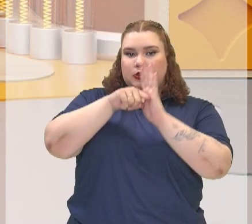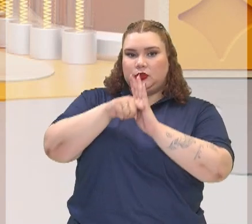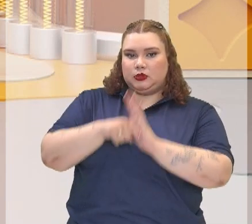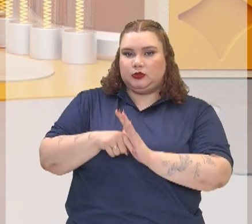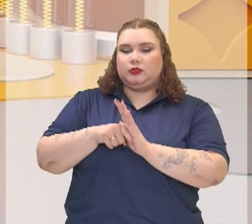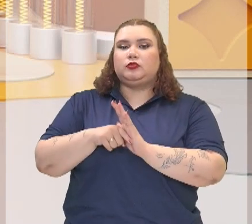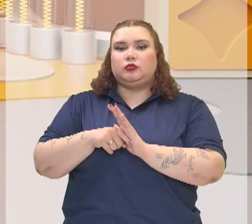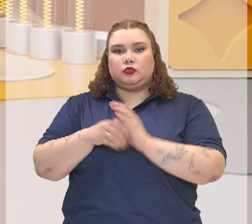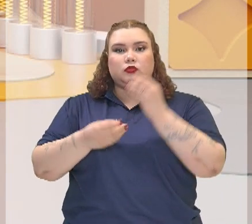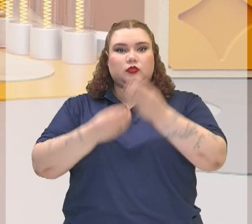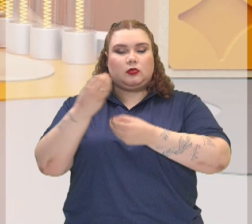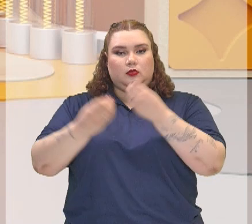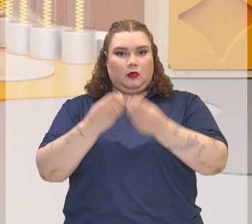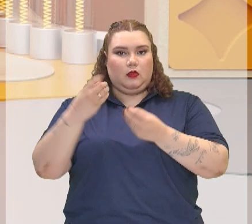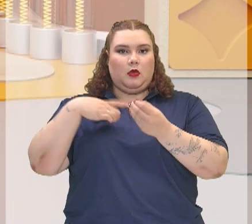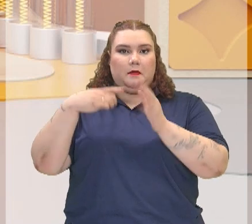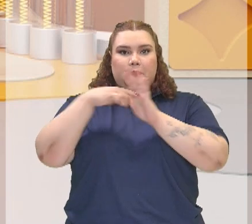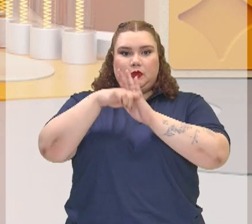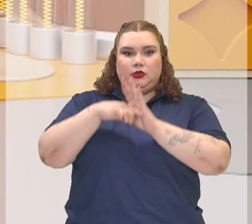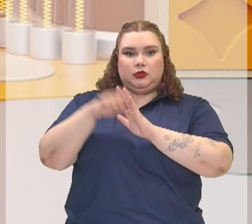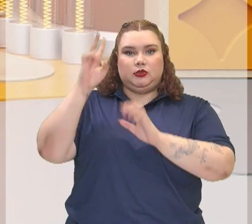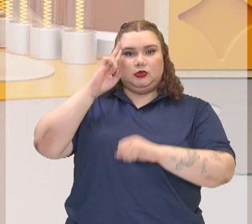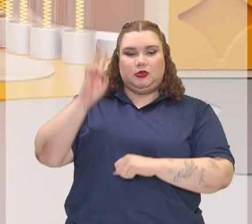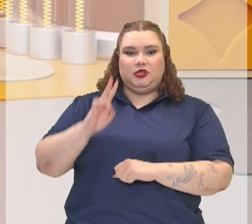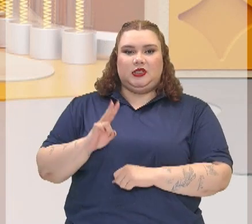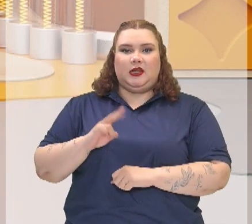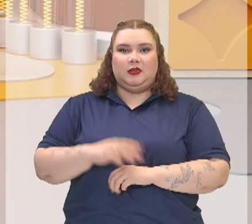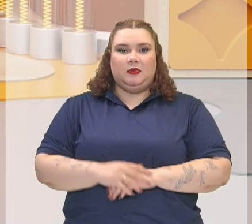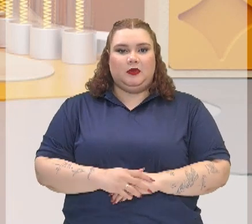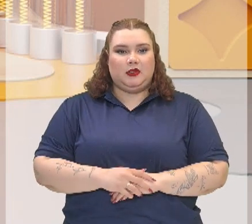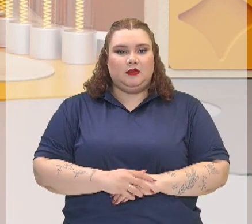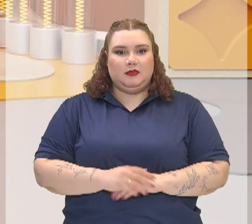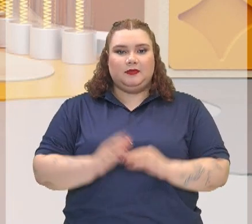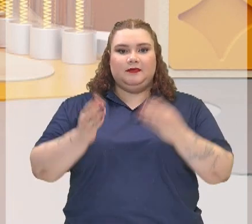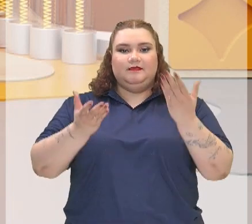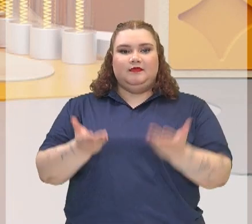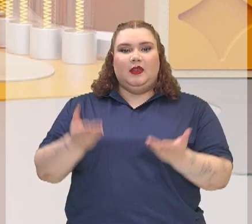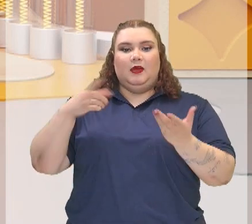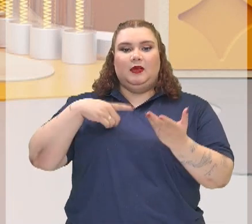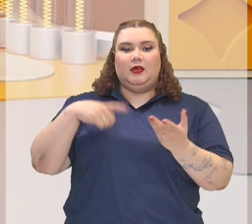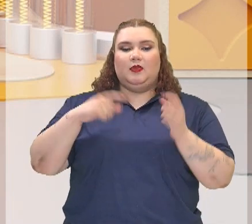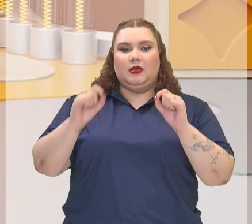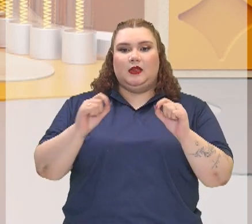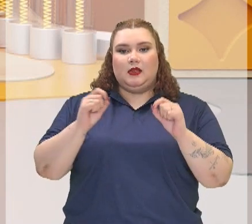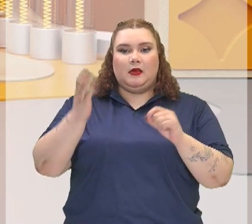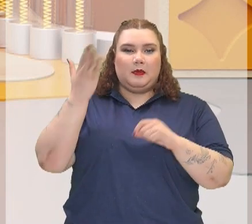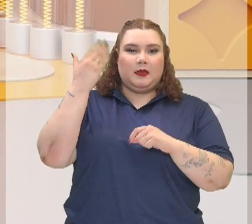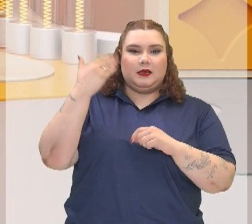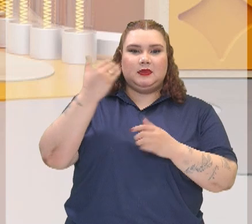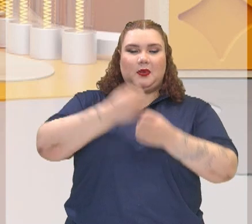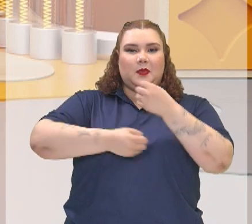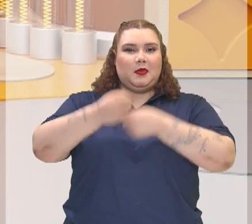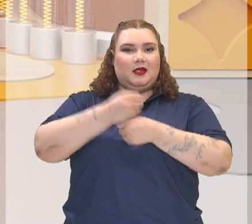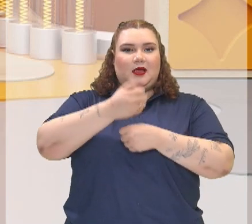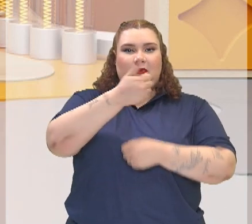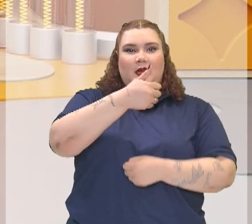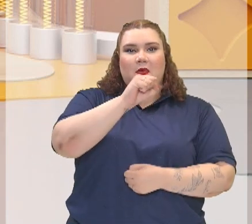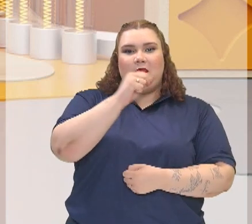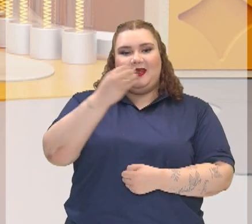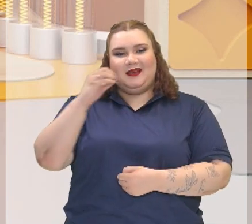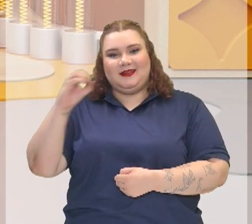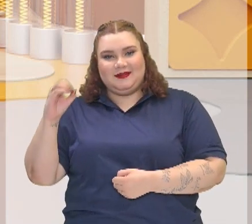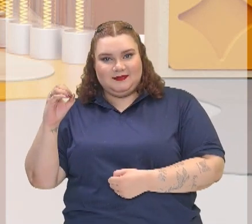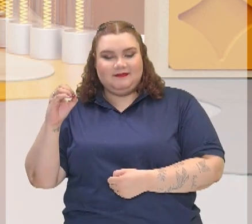só, o que o professor Ian está falando para você? Que antigamente, né, até ali por meado de 1800,